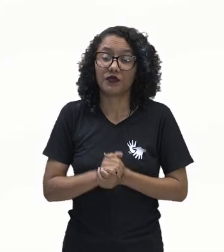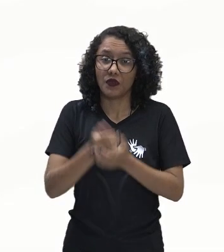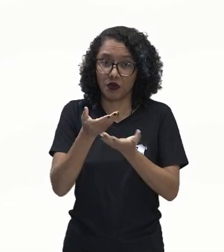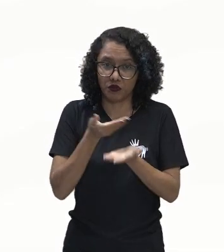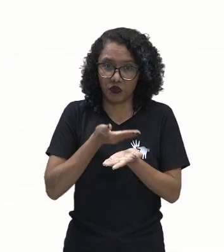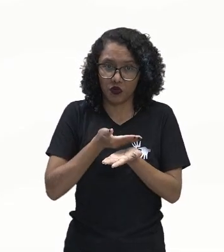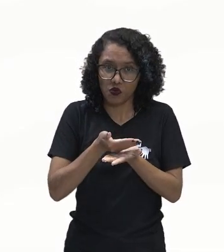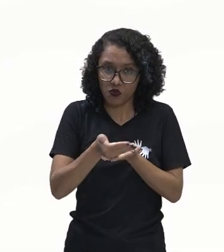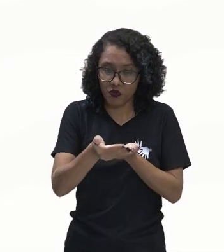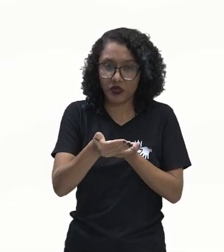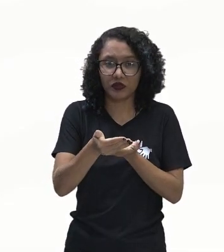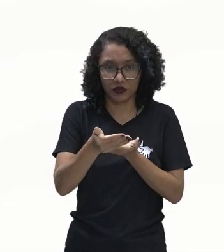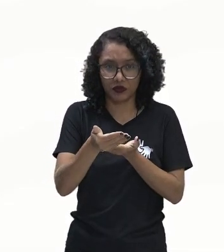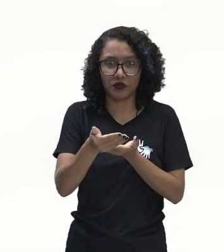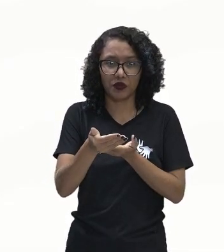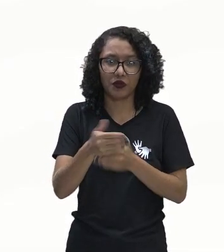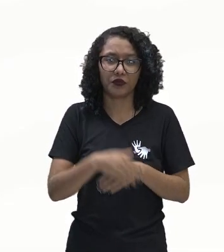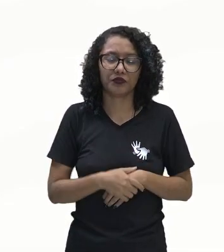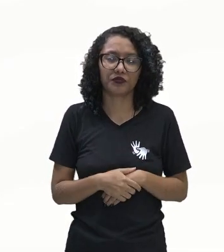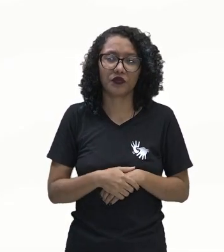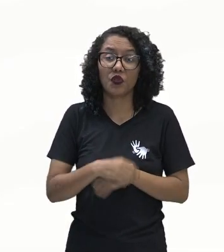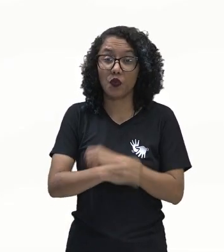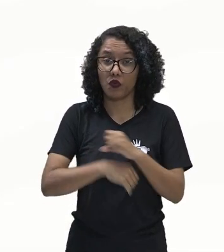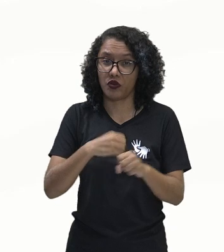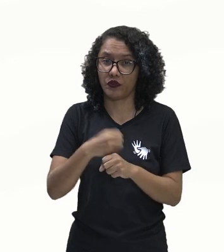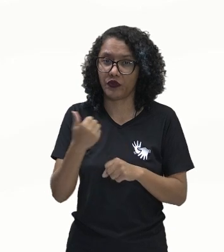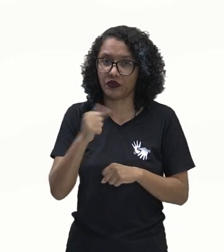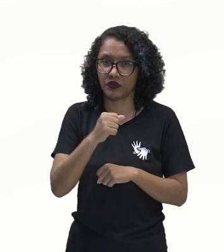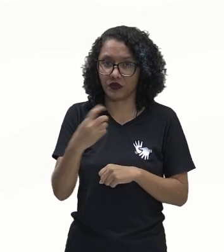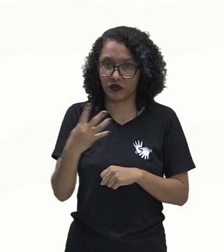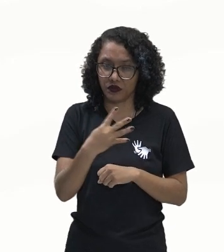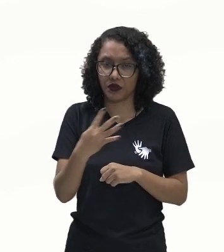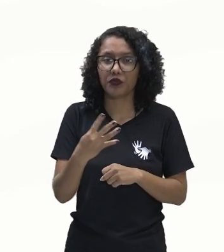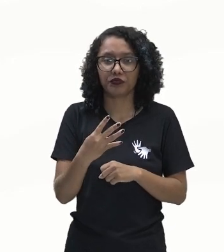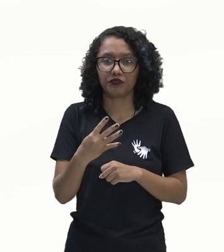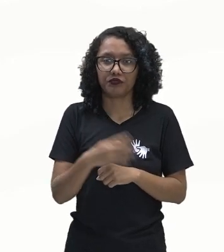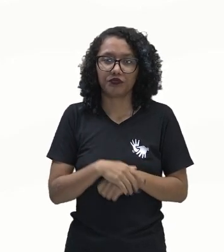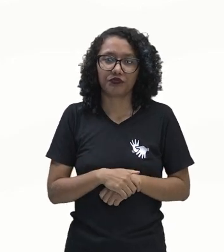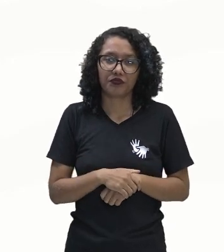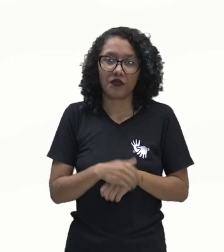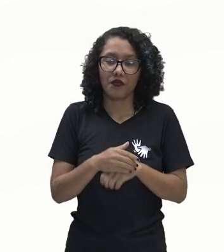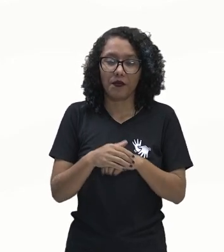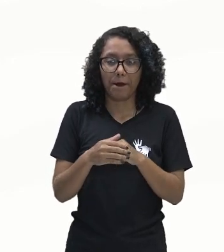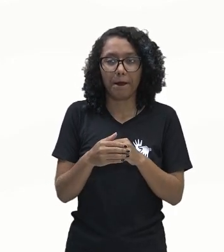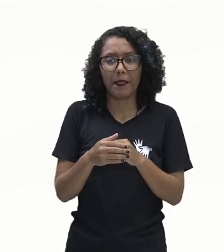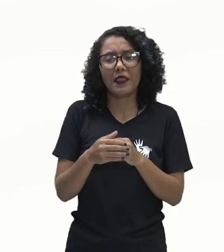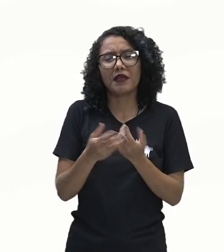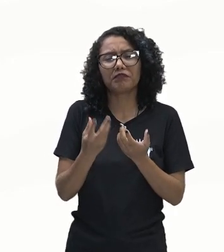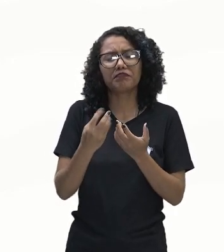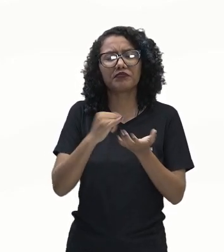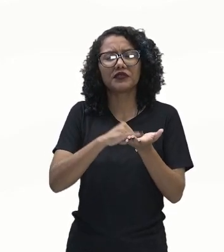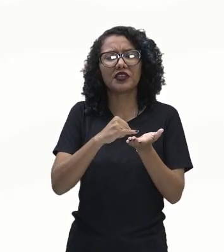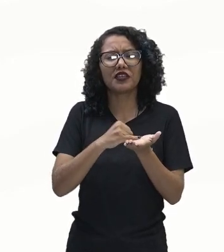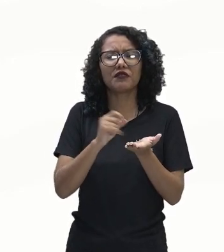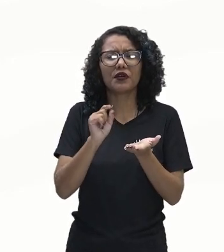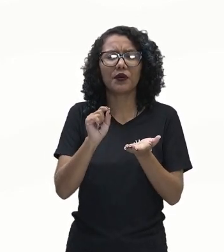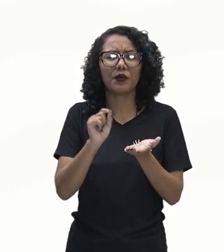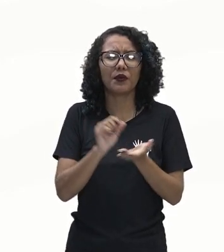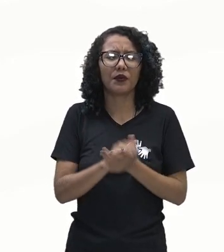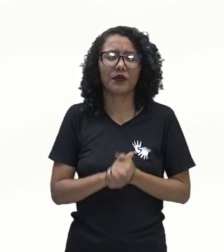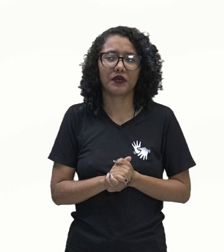implementada em 1844. De acordo com essa tarifa, dizia o seguinte: os produtos que